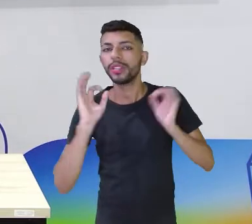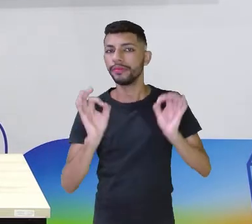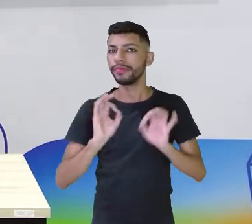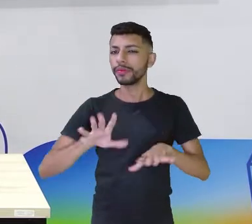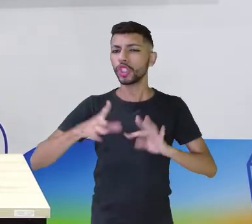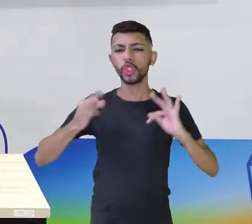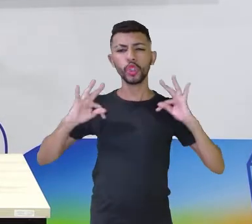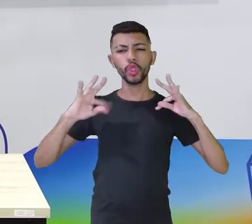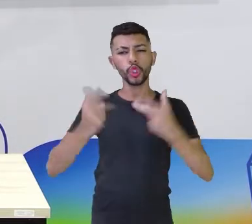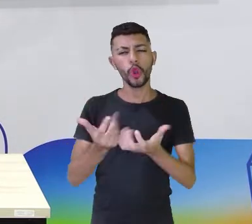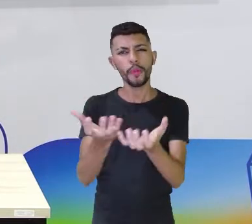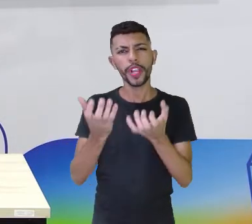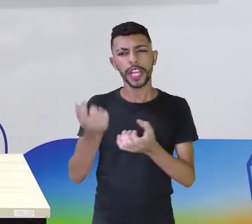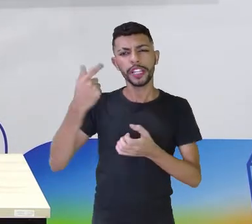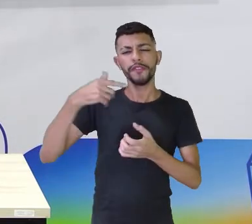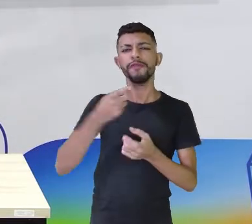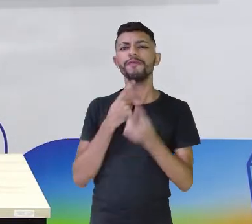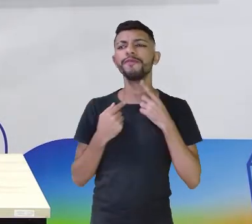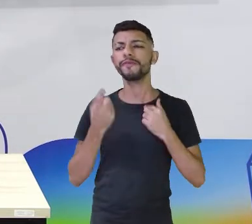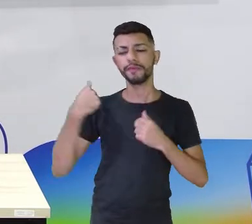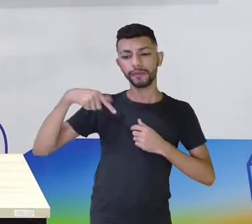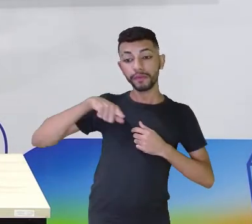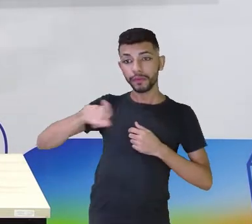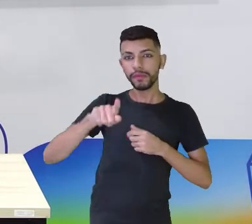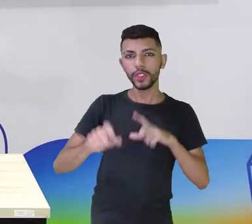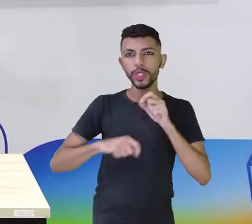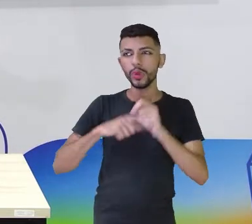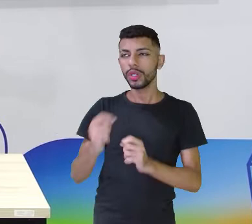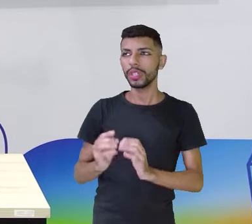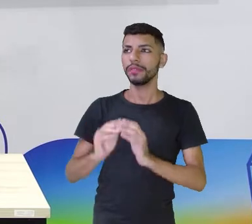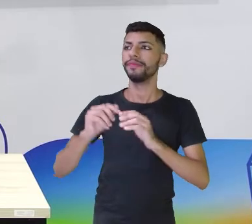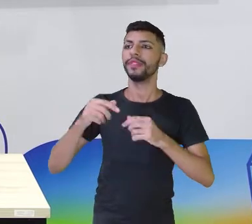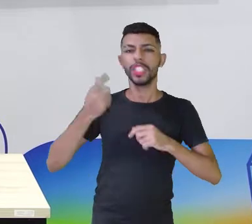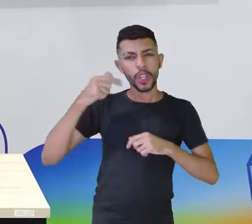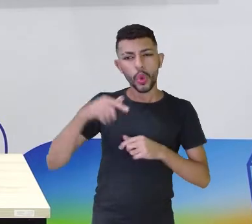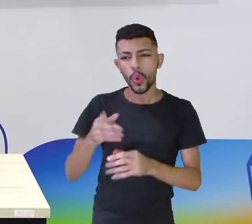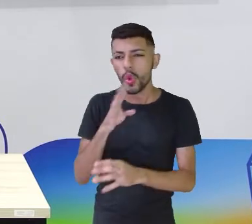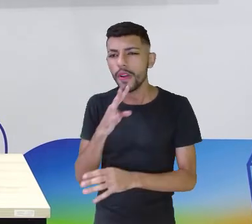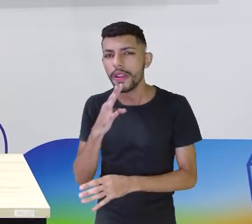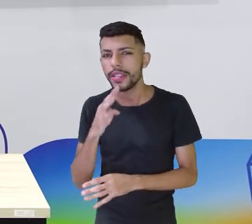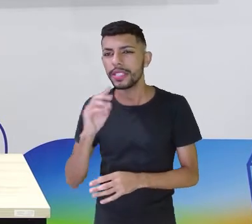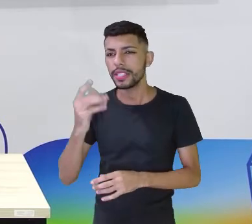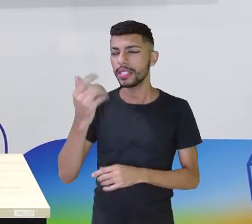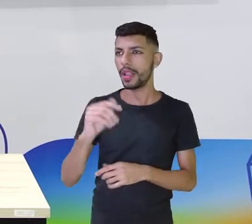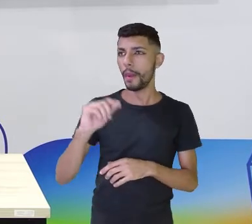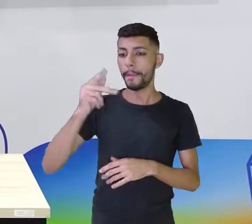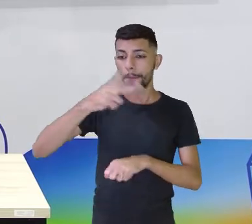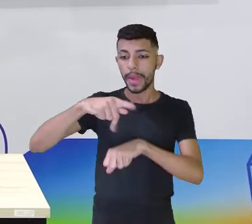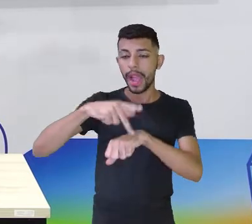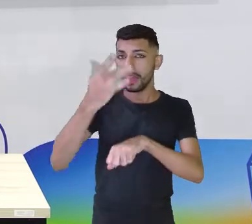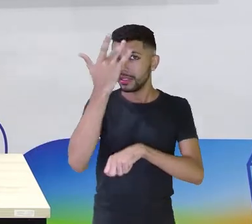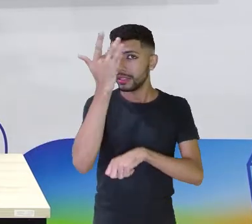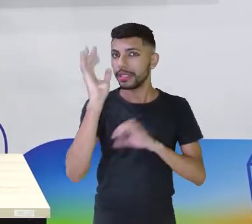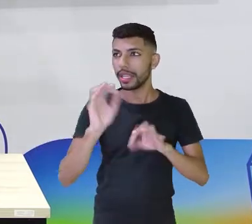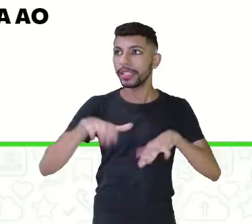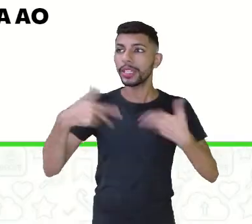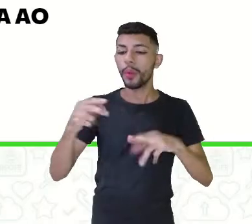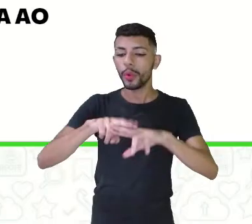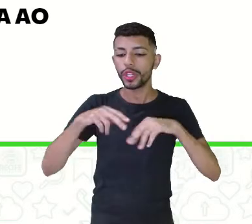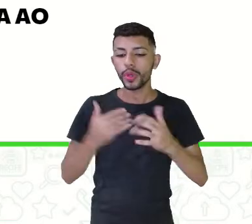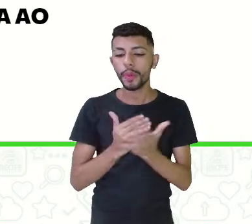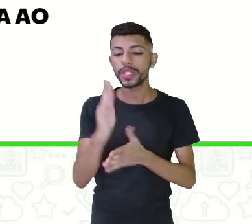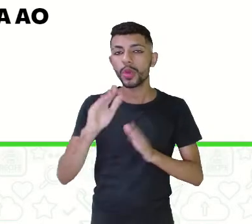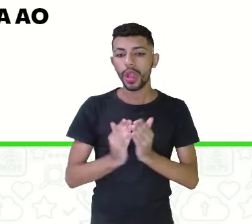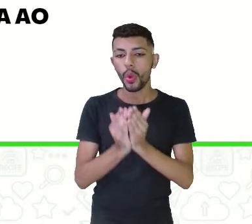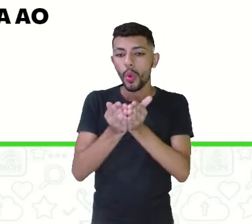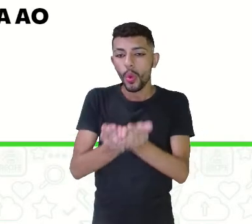explorar a Índia e para isso começaram as grandes navegações. Descobriram então que o planeta